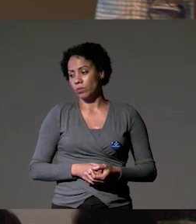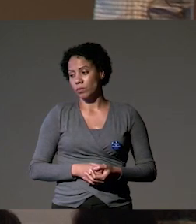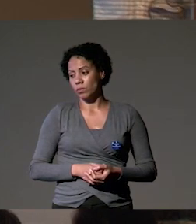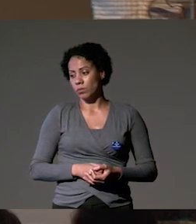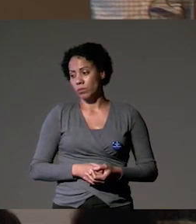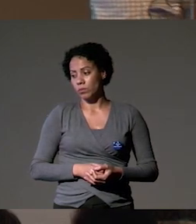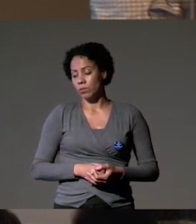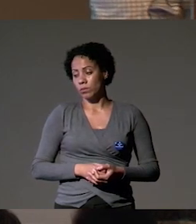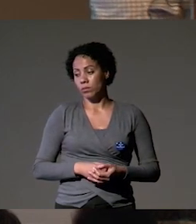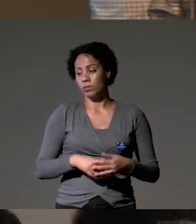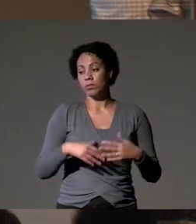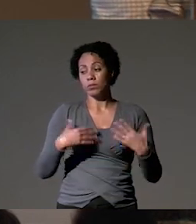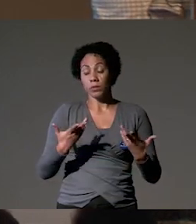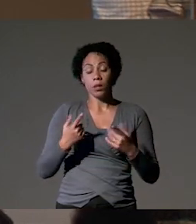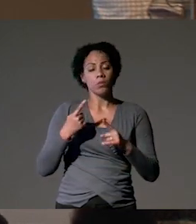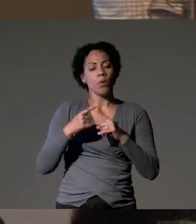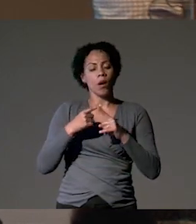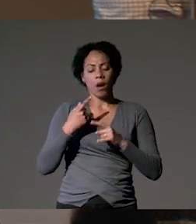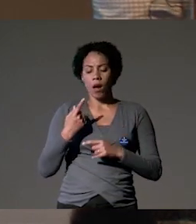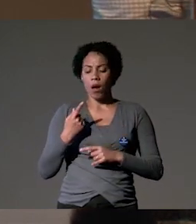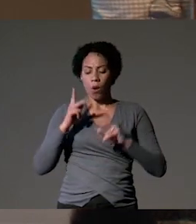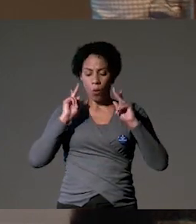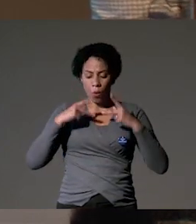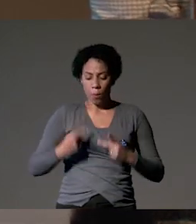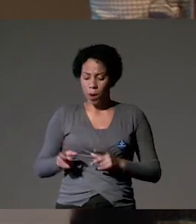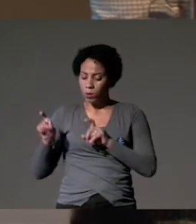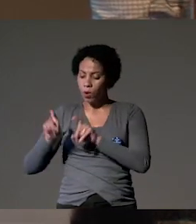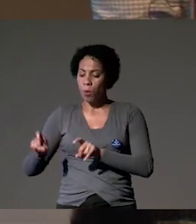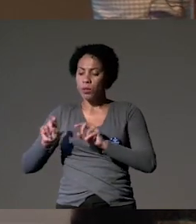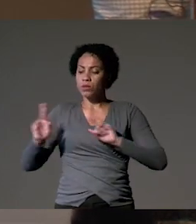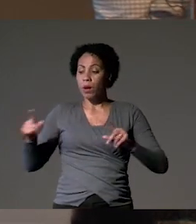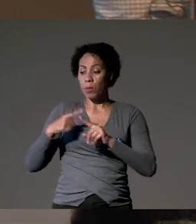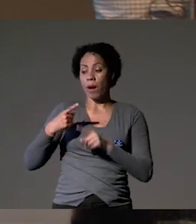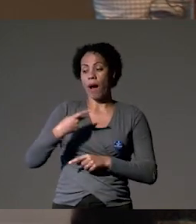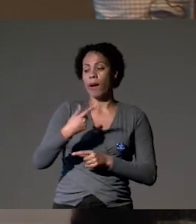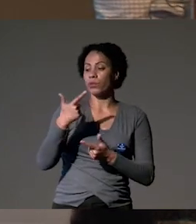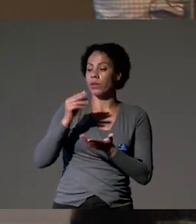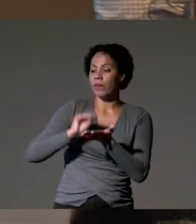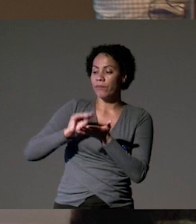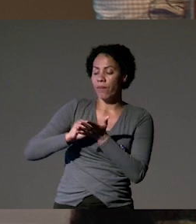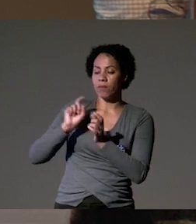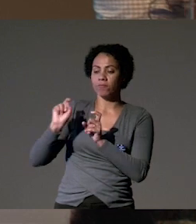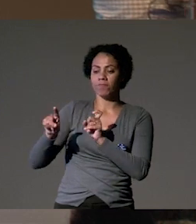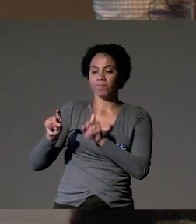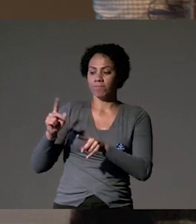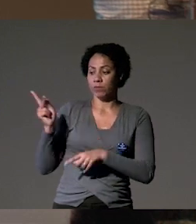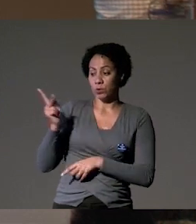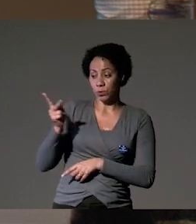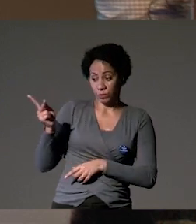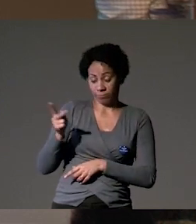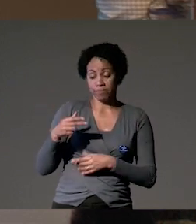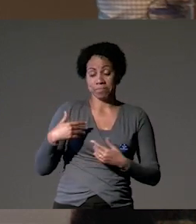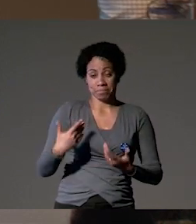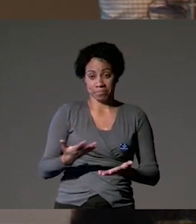E a diferença de nós para o computador é que nós não temos essas teclas. Então, continuo sugerindo que a gente crie o hábito.